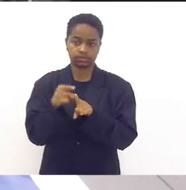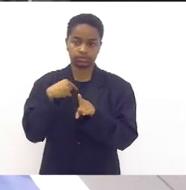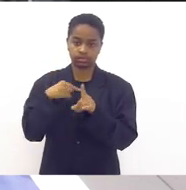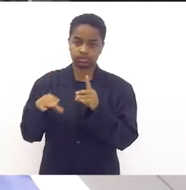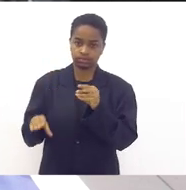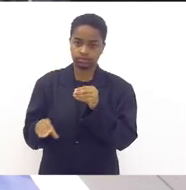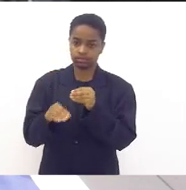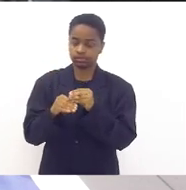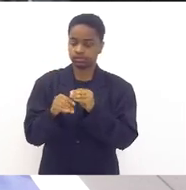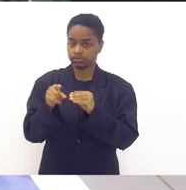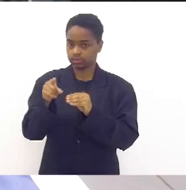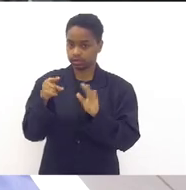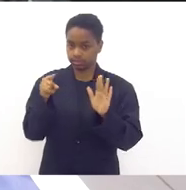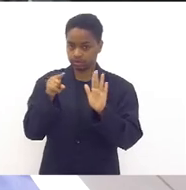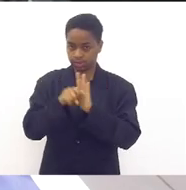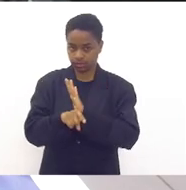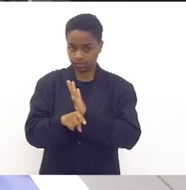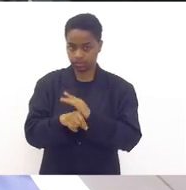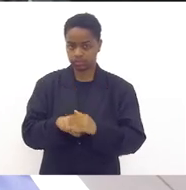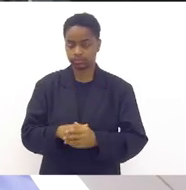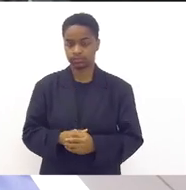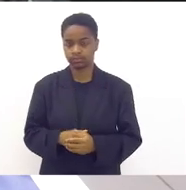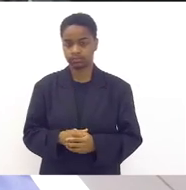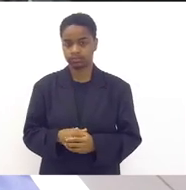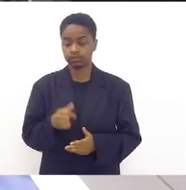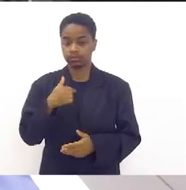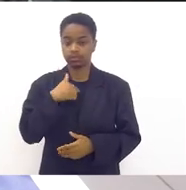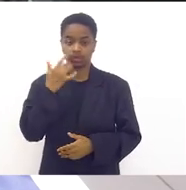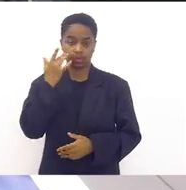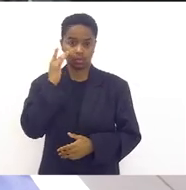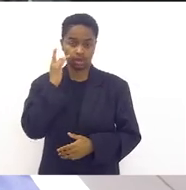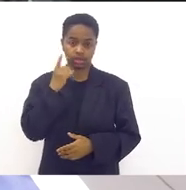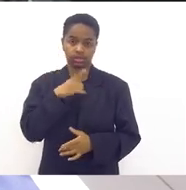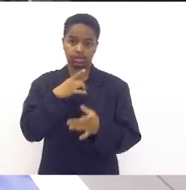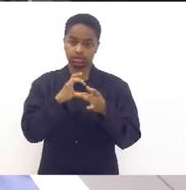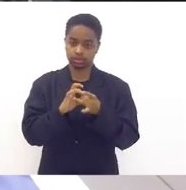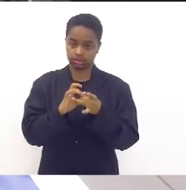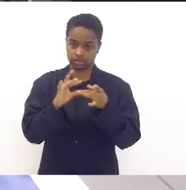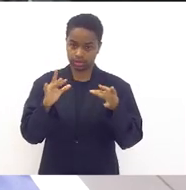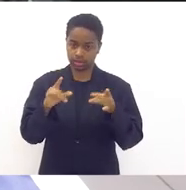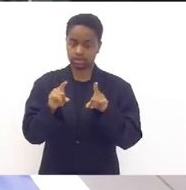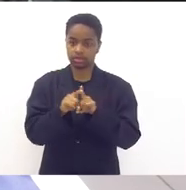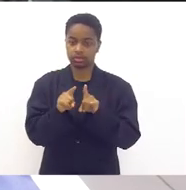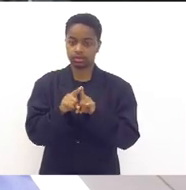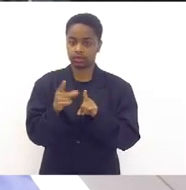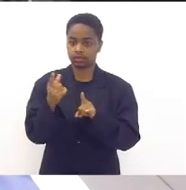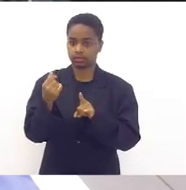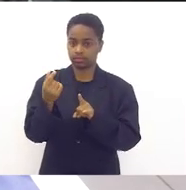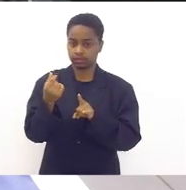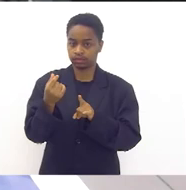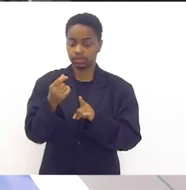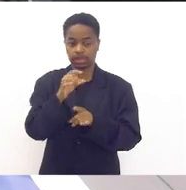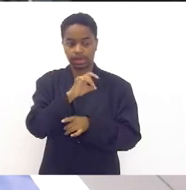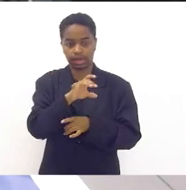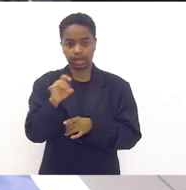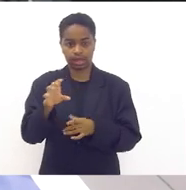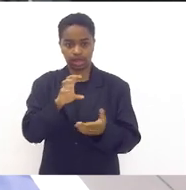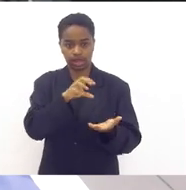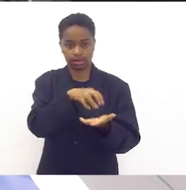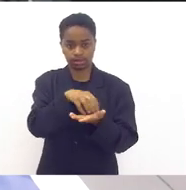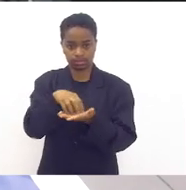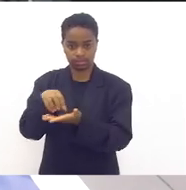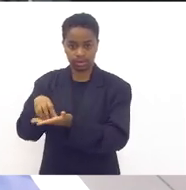complementando a pergunta de Vossa Excelência, que além da disponibilidade, além do saldo financeiro de cada fundo, que